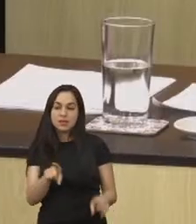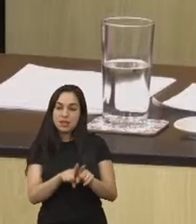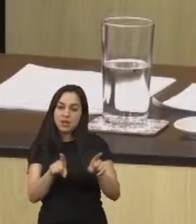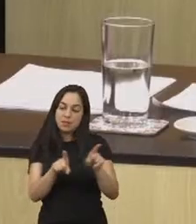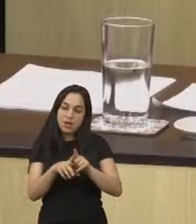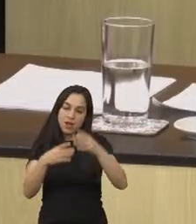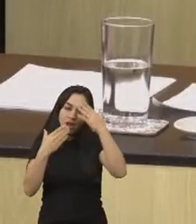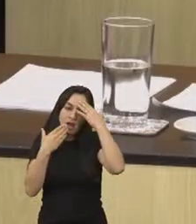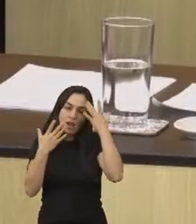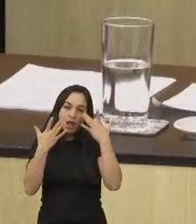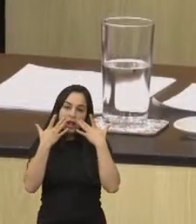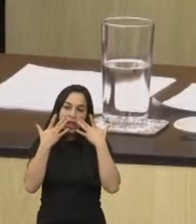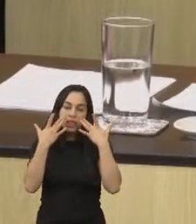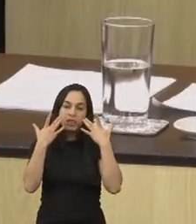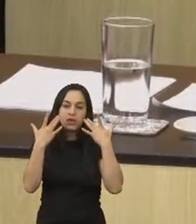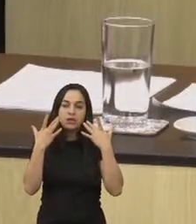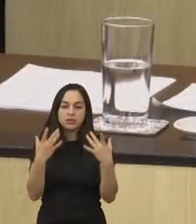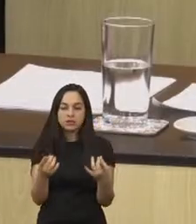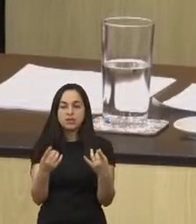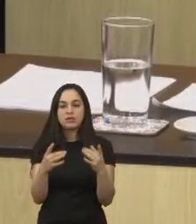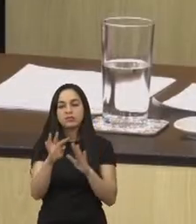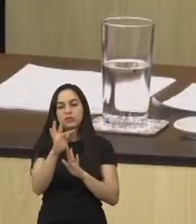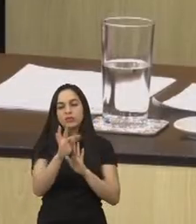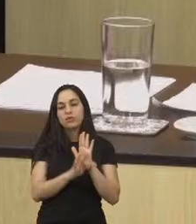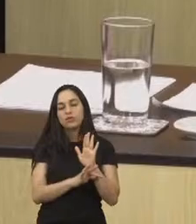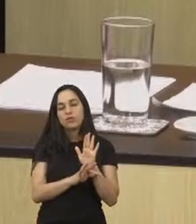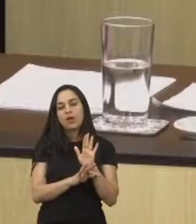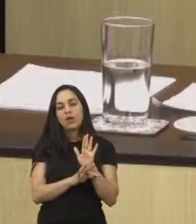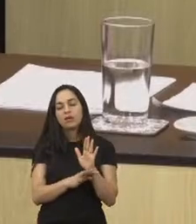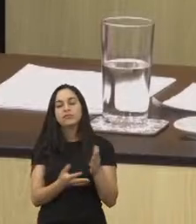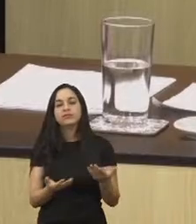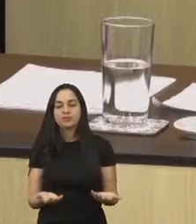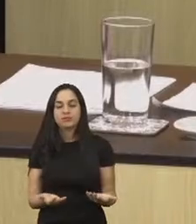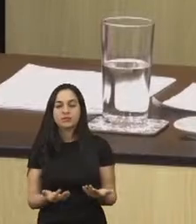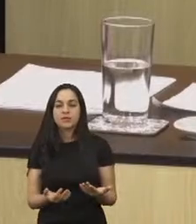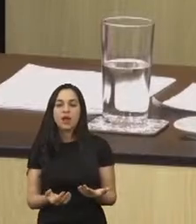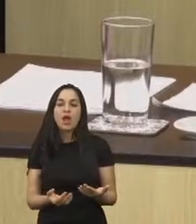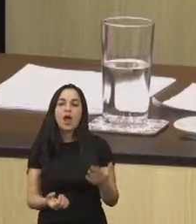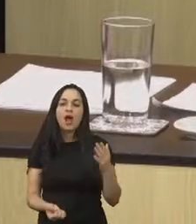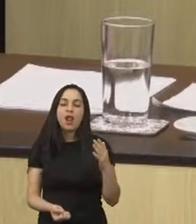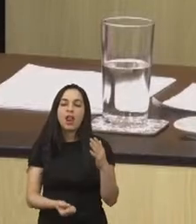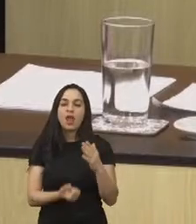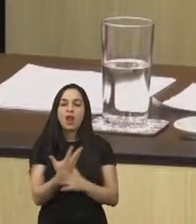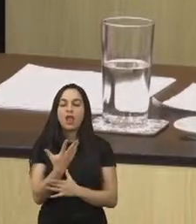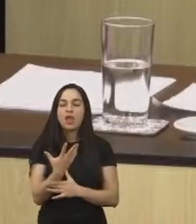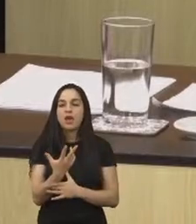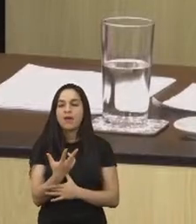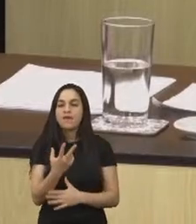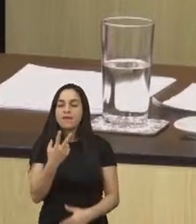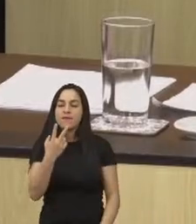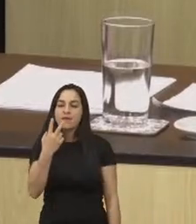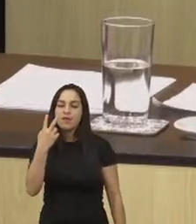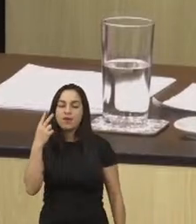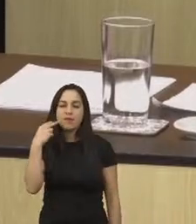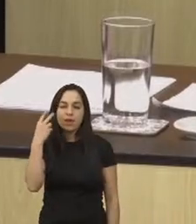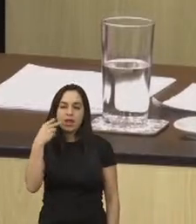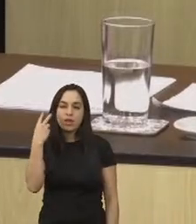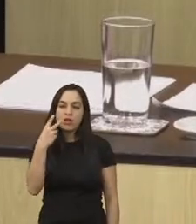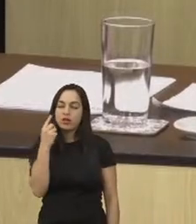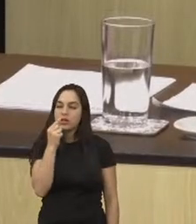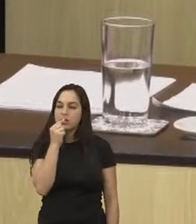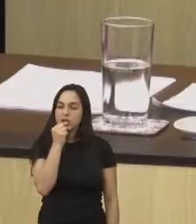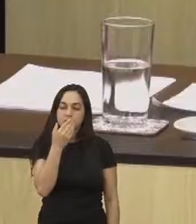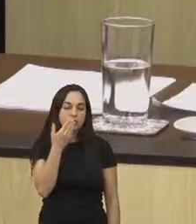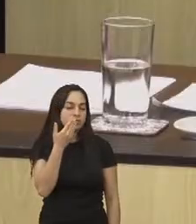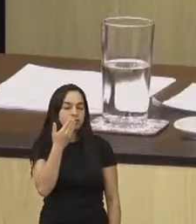atenção dispensada, subscrevemos. Autoria, vereador Neto Alves. Não foi pedido votação.